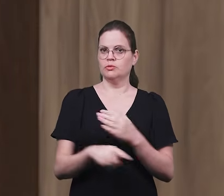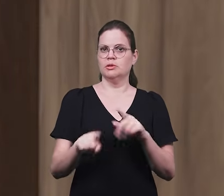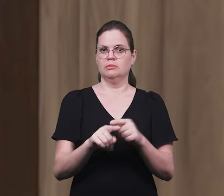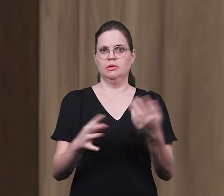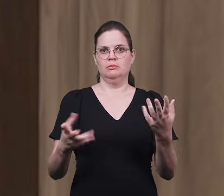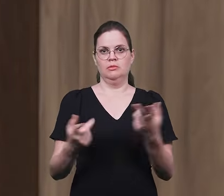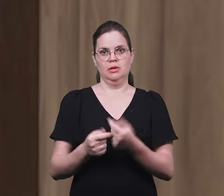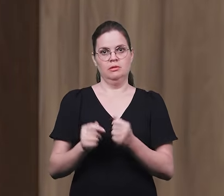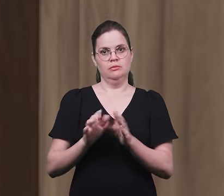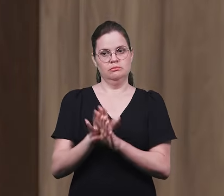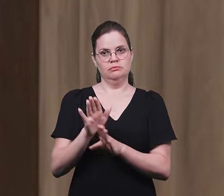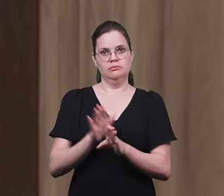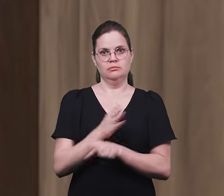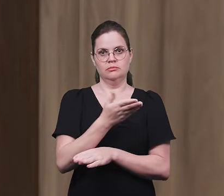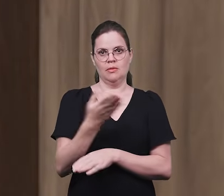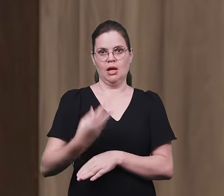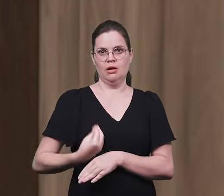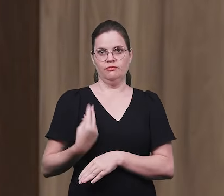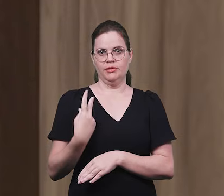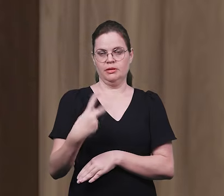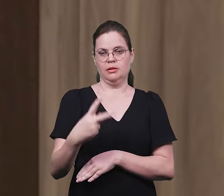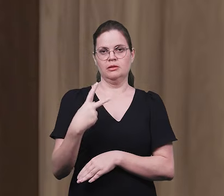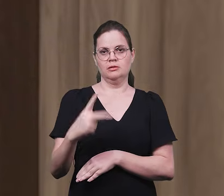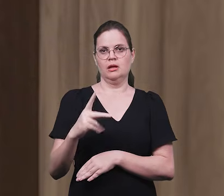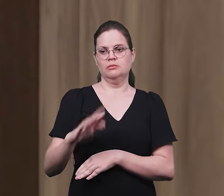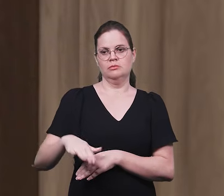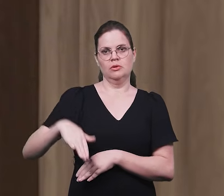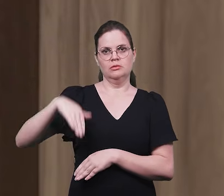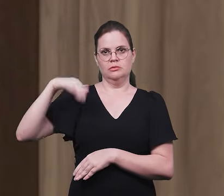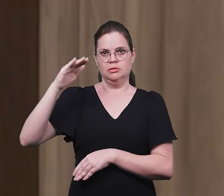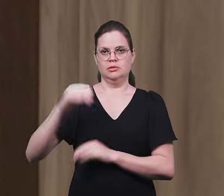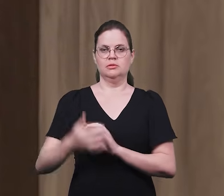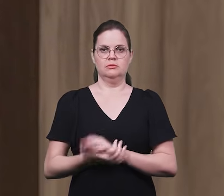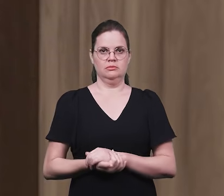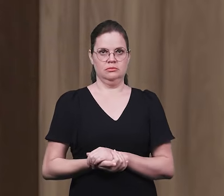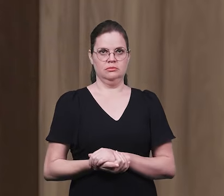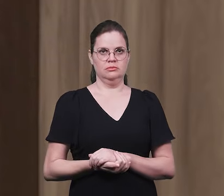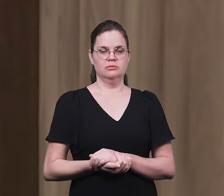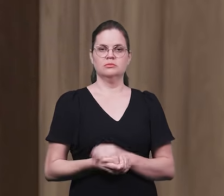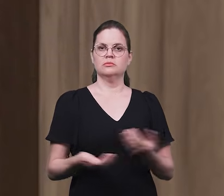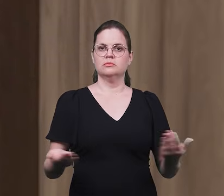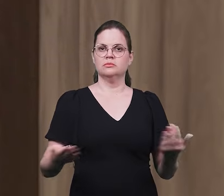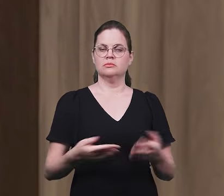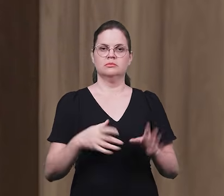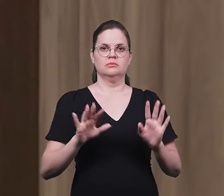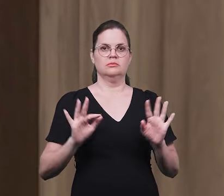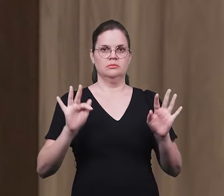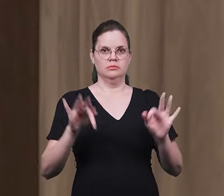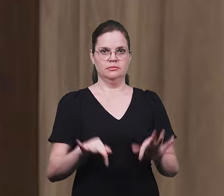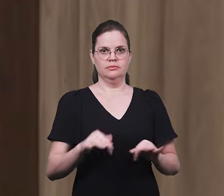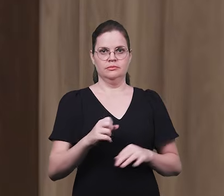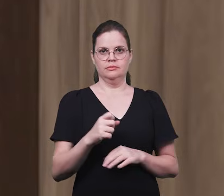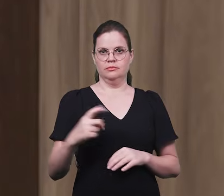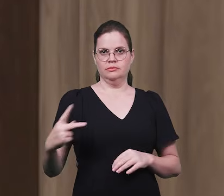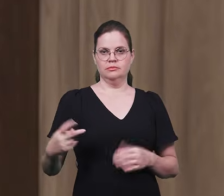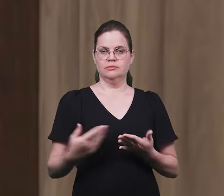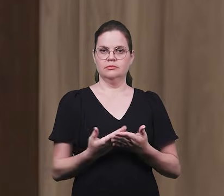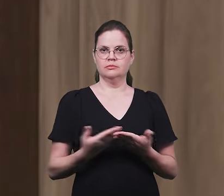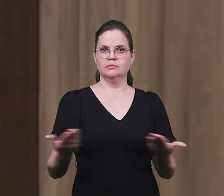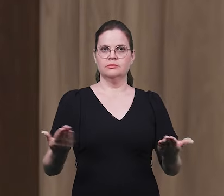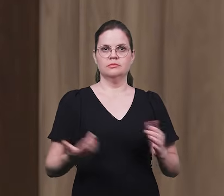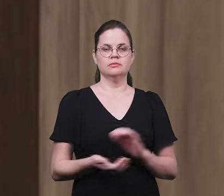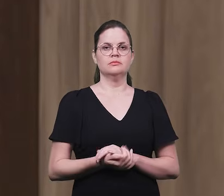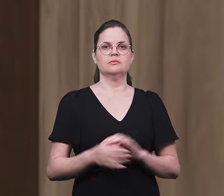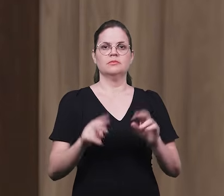profundo, maravilhoso, que vai nortear o caminho da criança, intermediária, adolescente e jovem. Encerramos